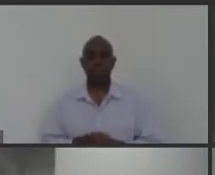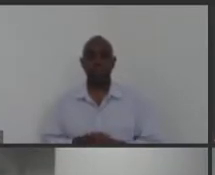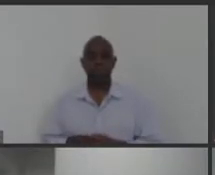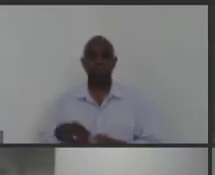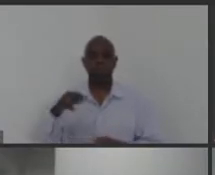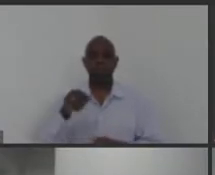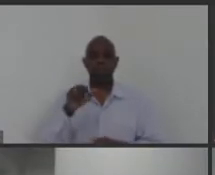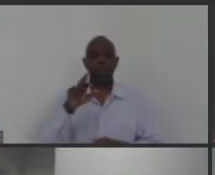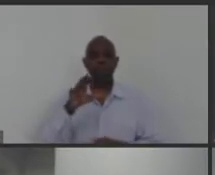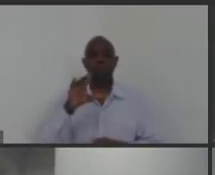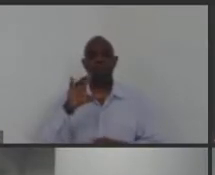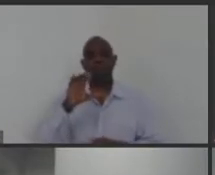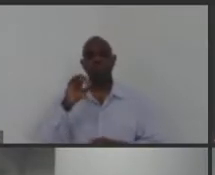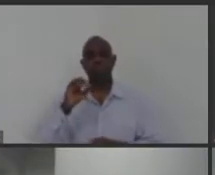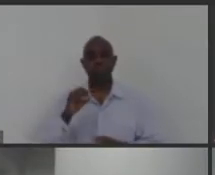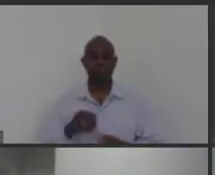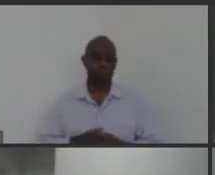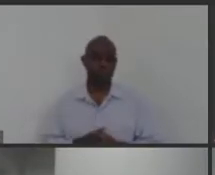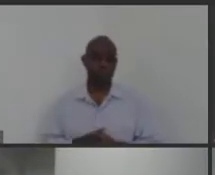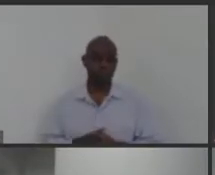Brandes. Internet está ruim.